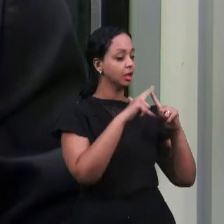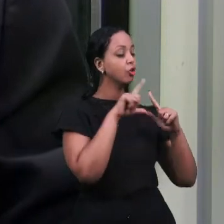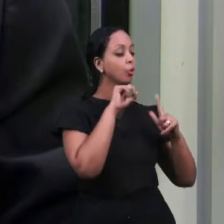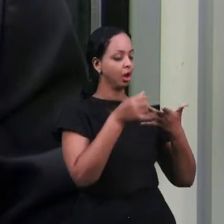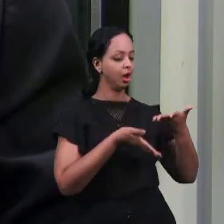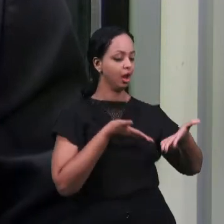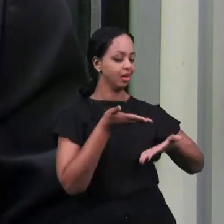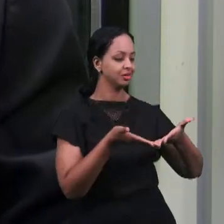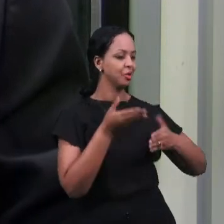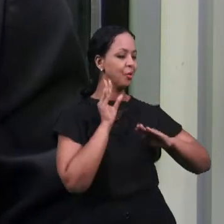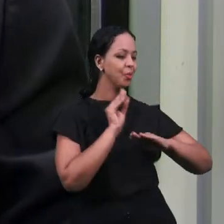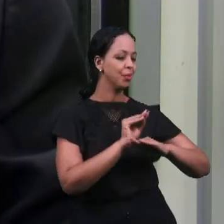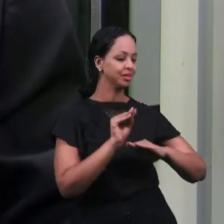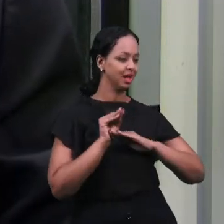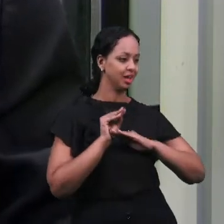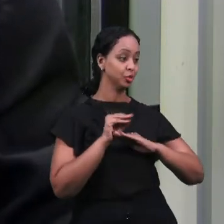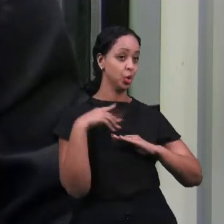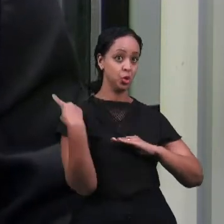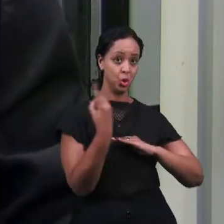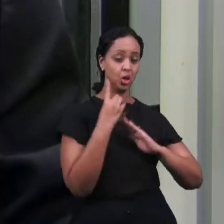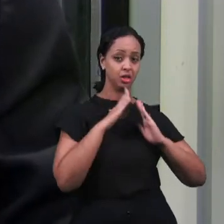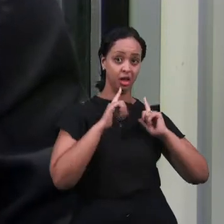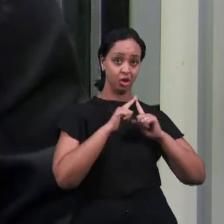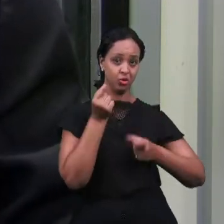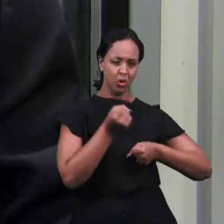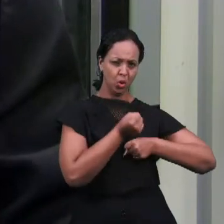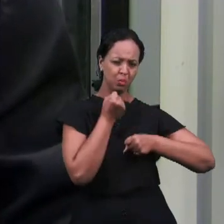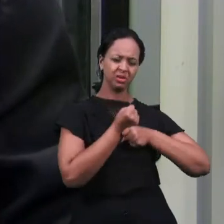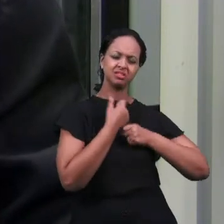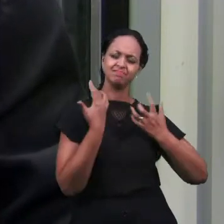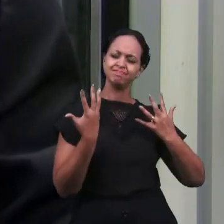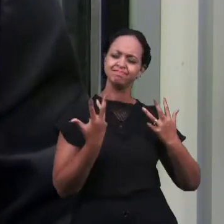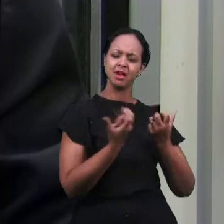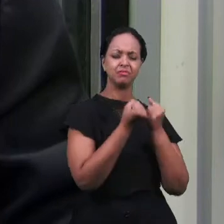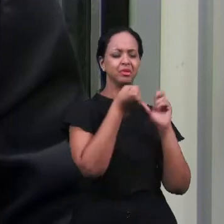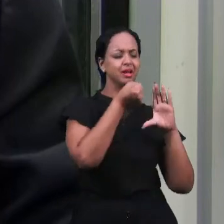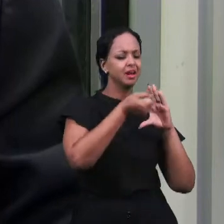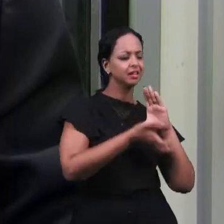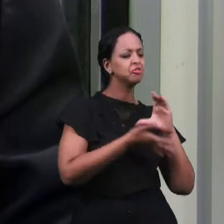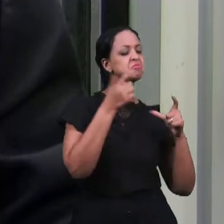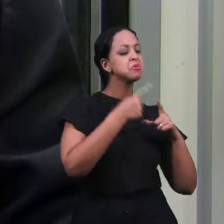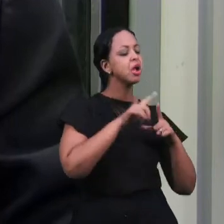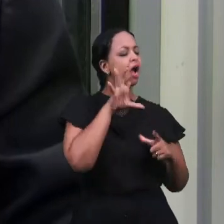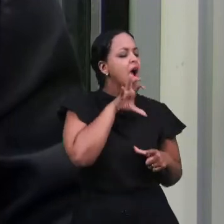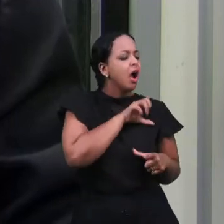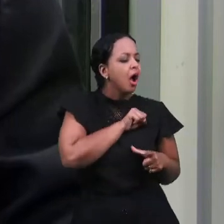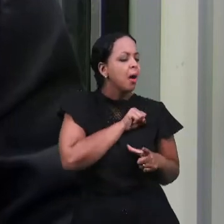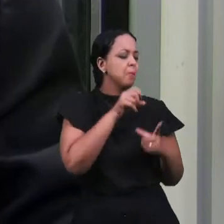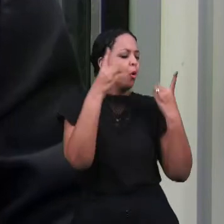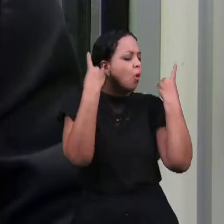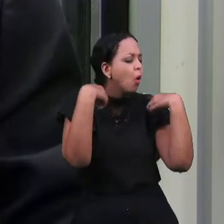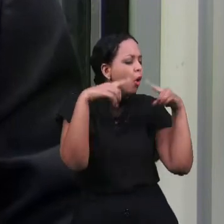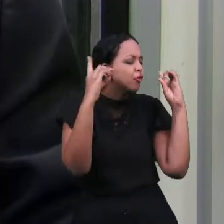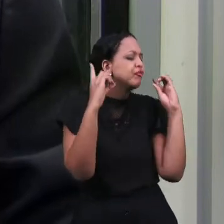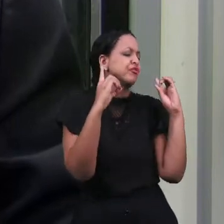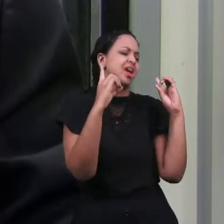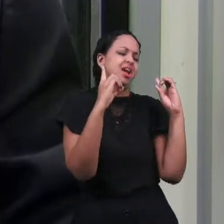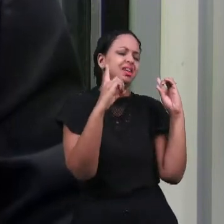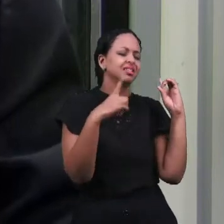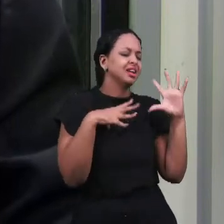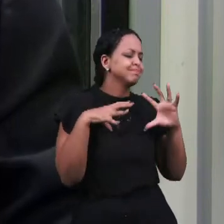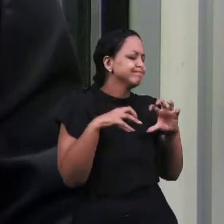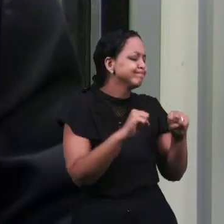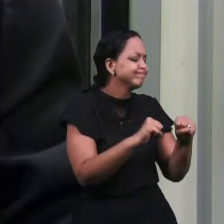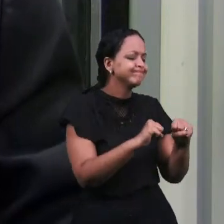né? A obra tem uma característica extraordinária, porque é o amor pelas ovelhas perdidas. Isso está entranhado, né? Isso está dentro do